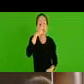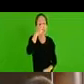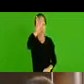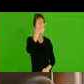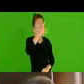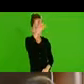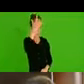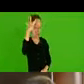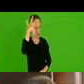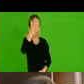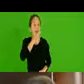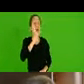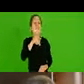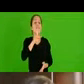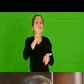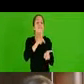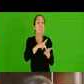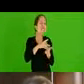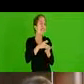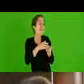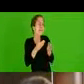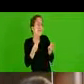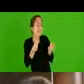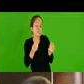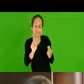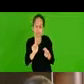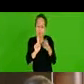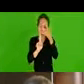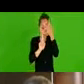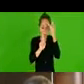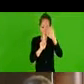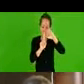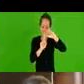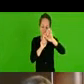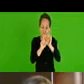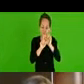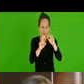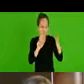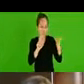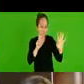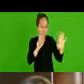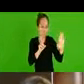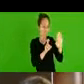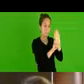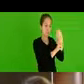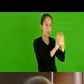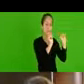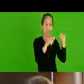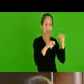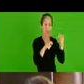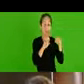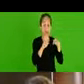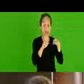e sua segunda metade voltava igualmente com meio perfil